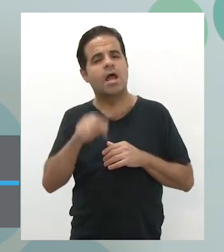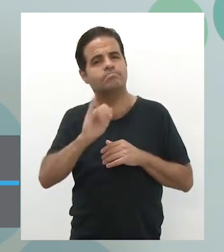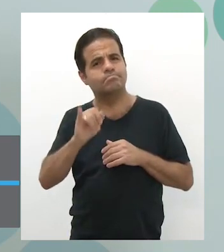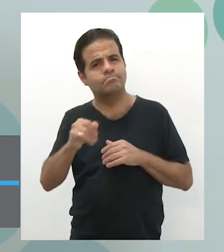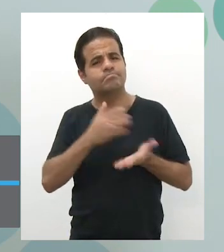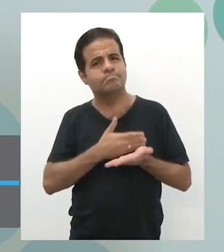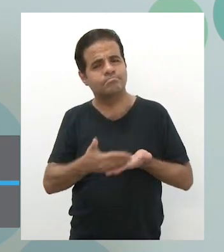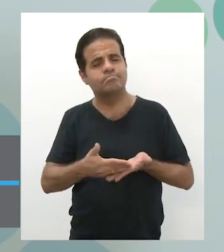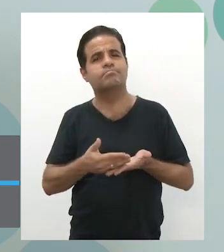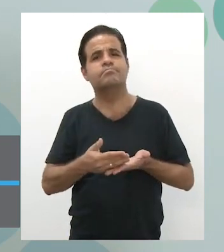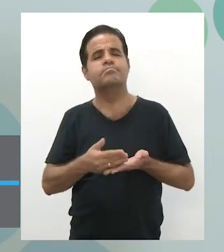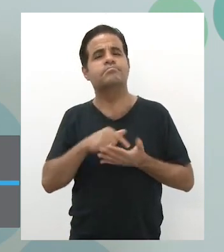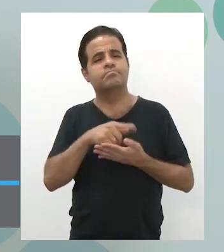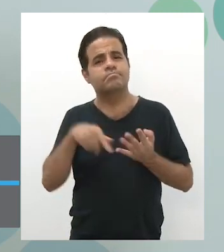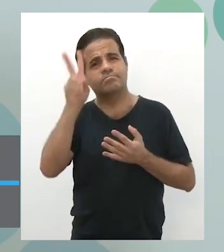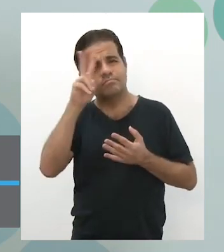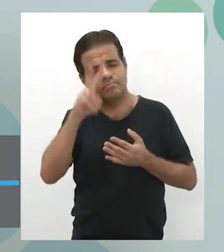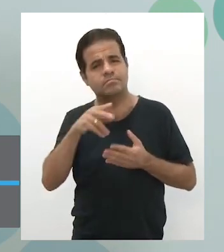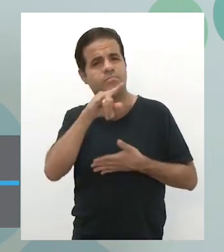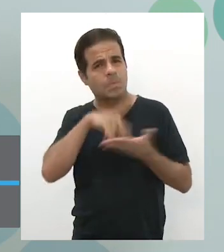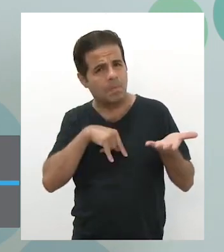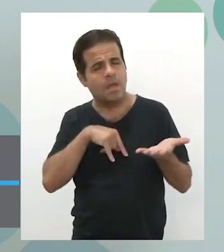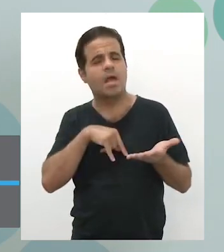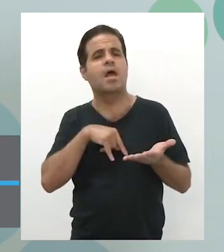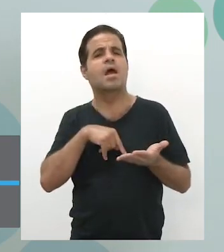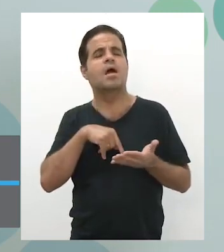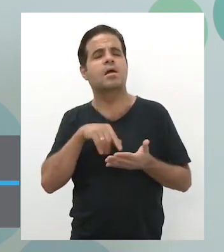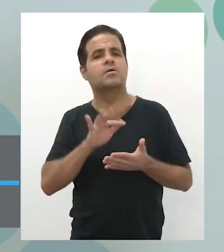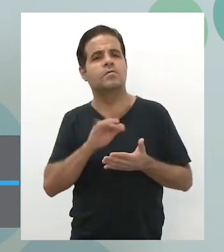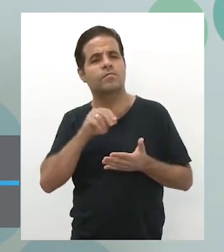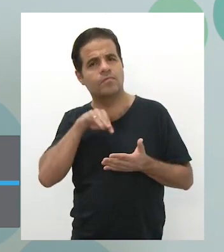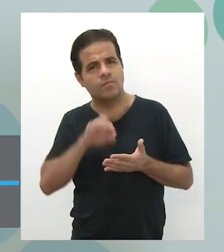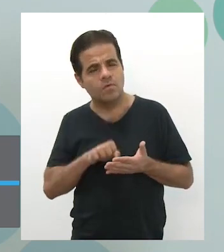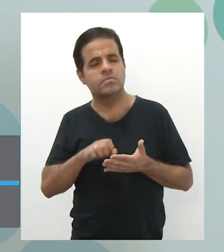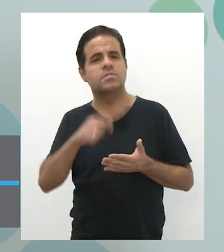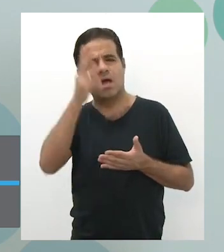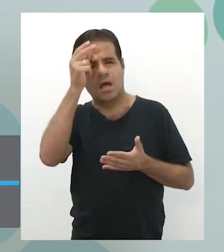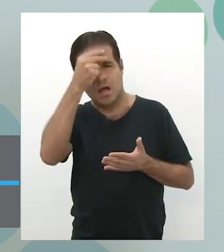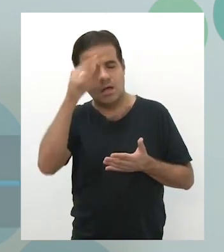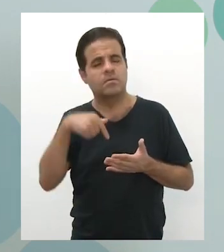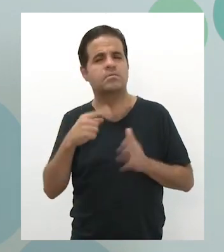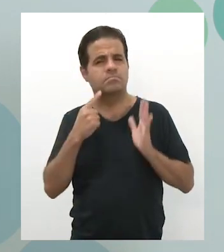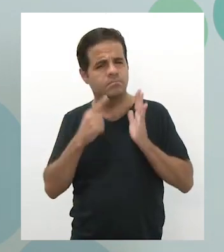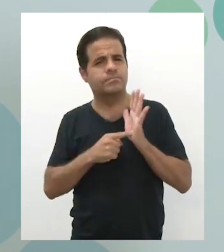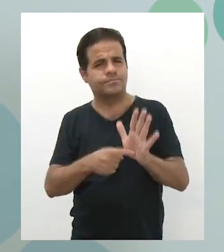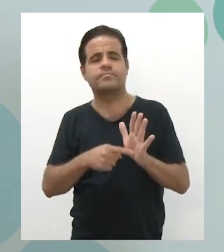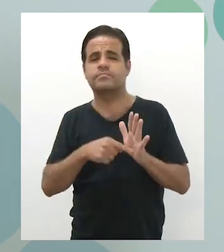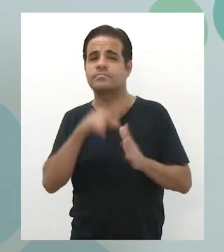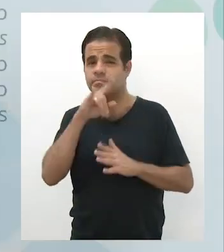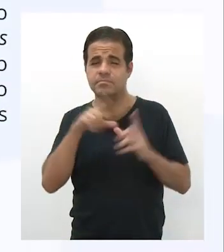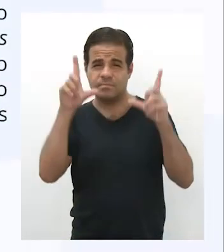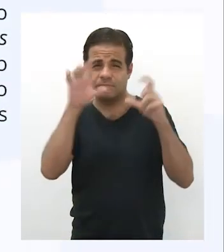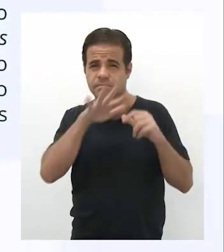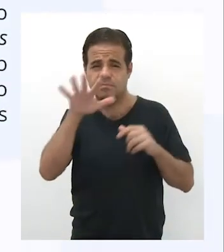a partir de fatos históricos, documentos, fontes arqueológicas. Eu vou colocar uma imagem para vocês para a gente continuar